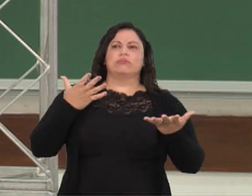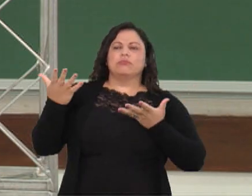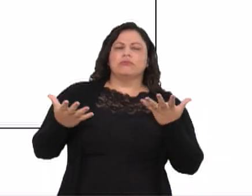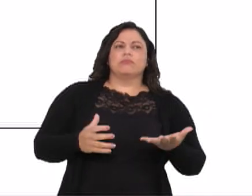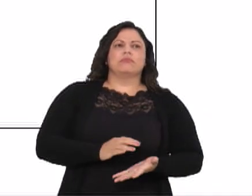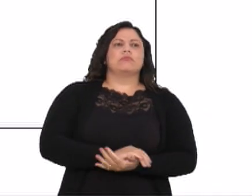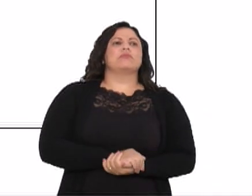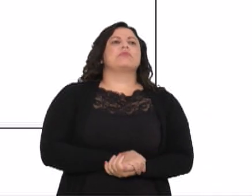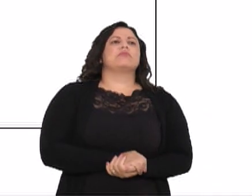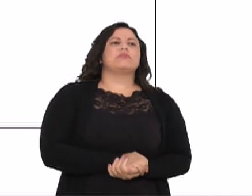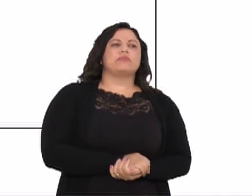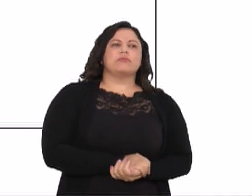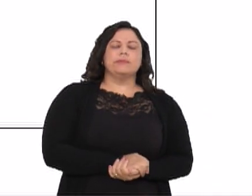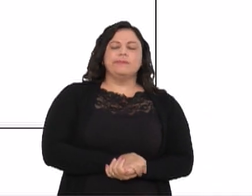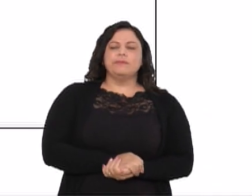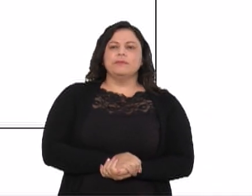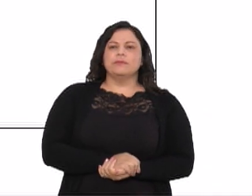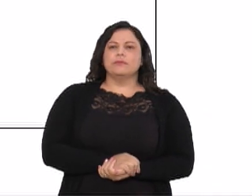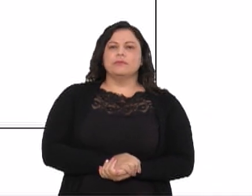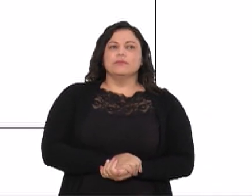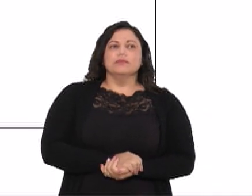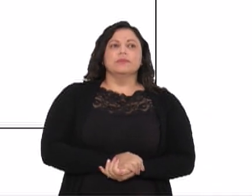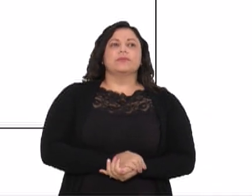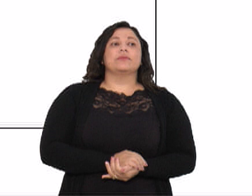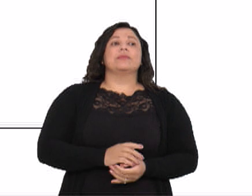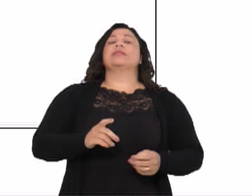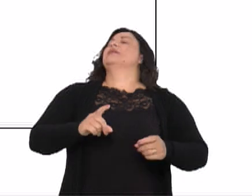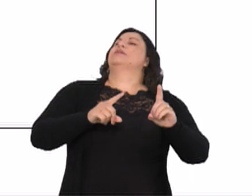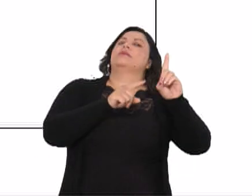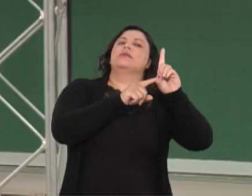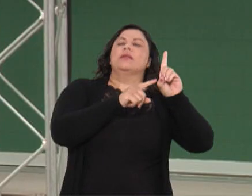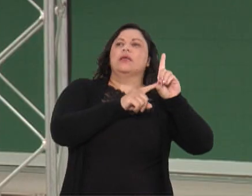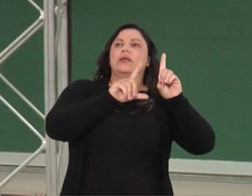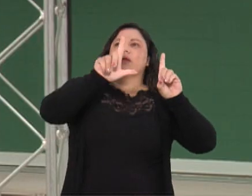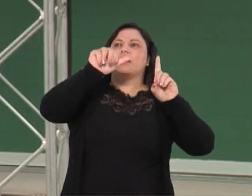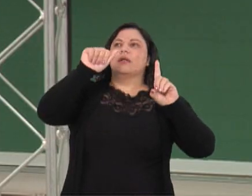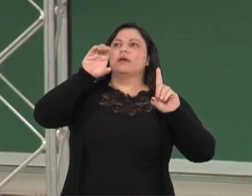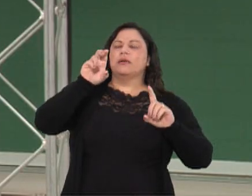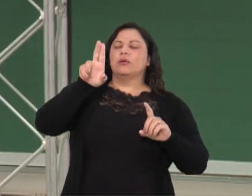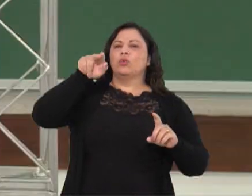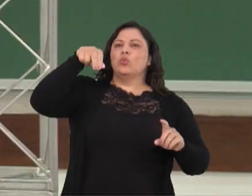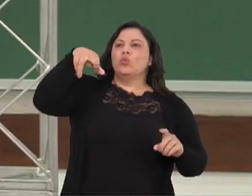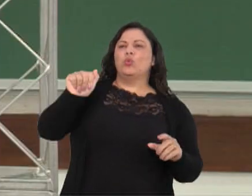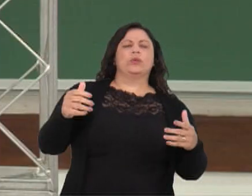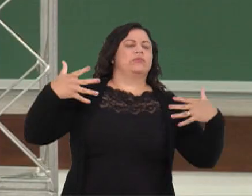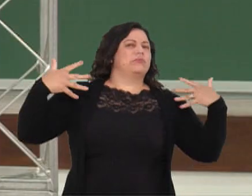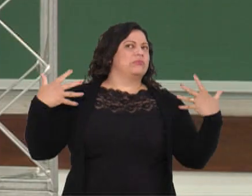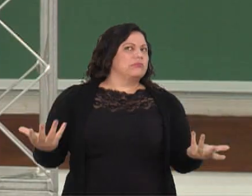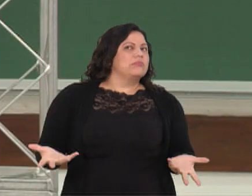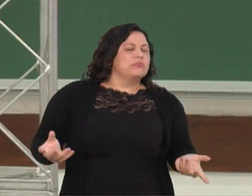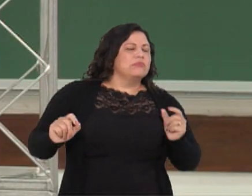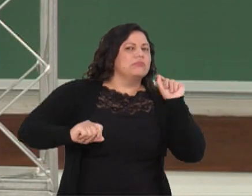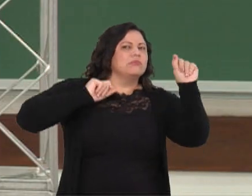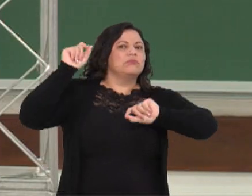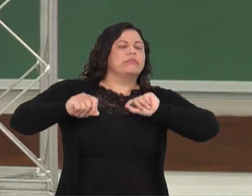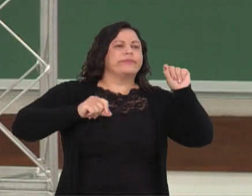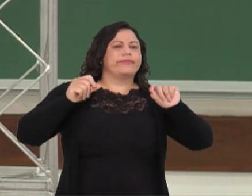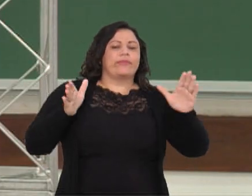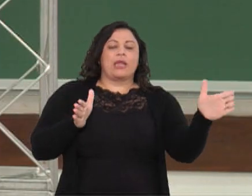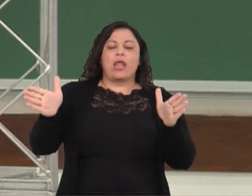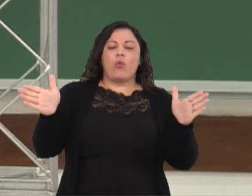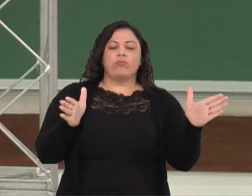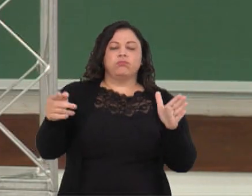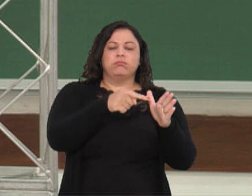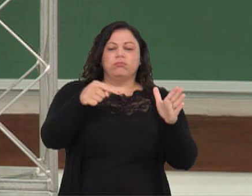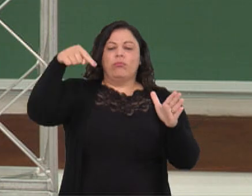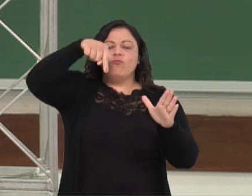Seguindo, mas tem uma certa lacuna. O que é lacuna? Lacuna é um espaço, é um